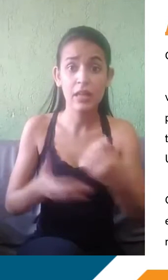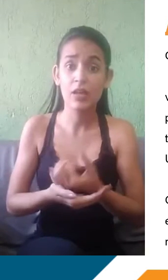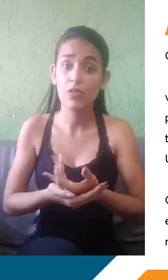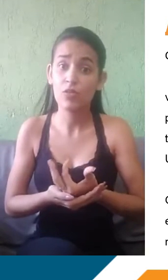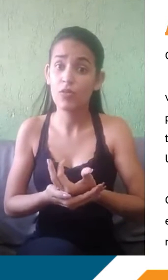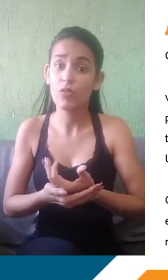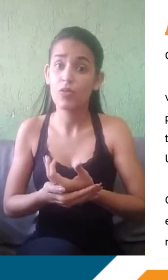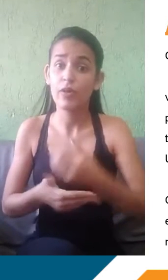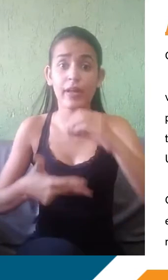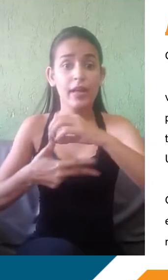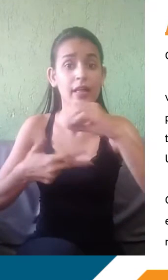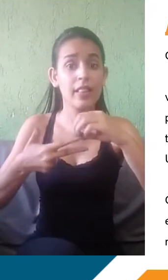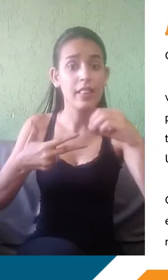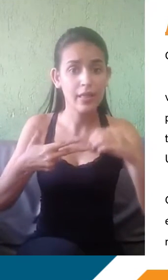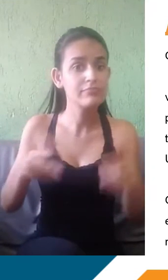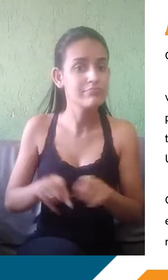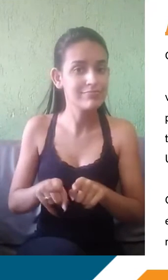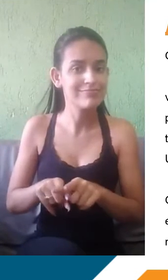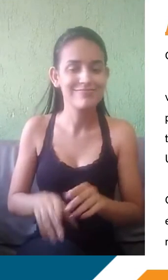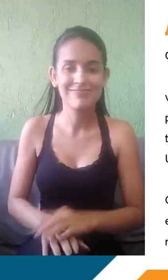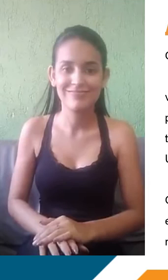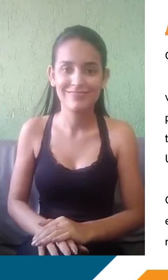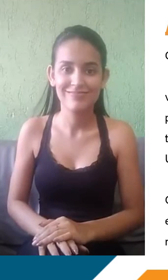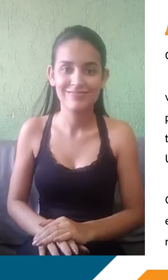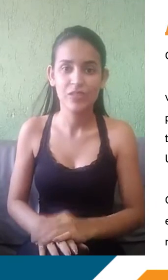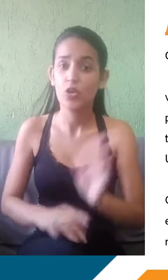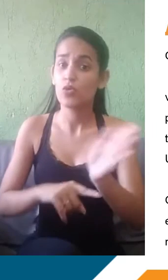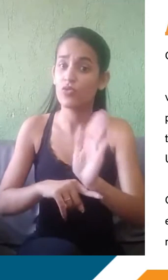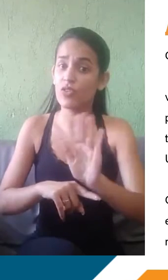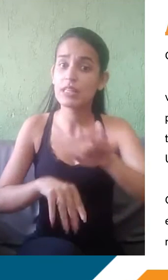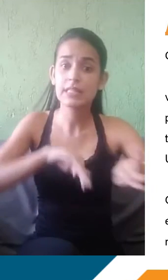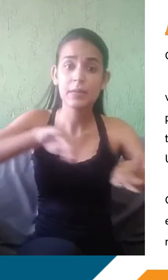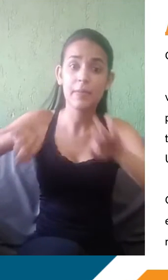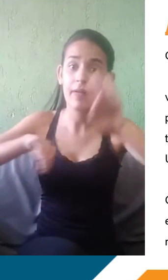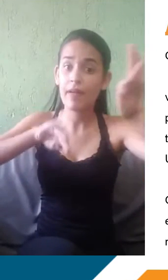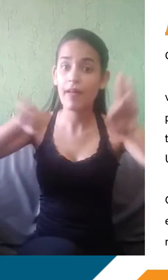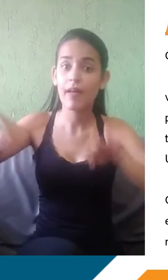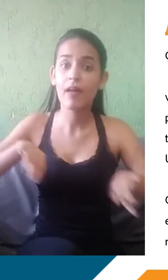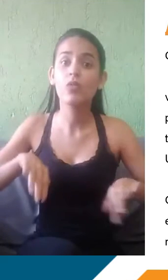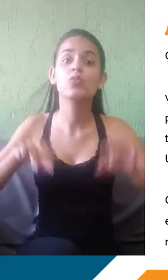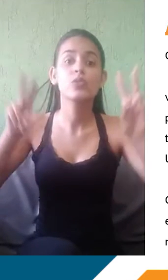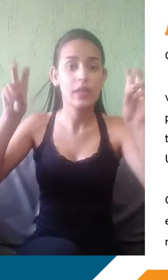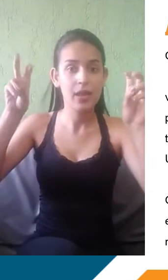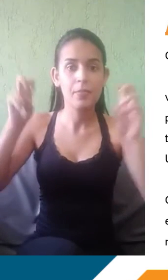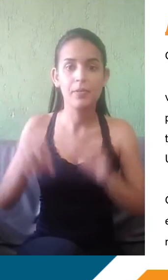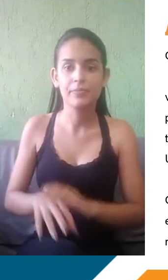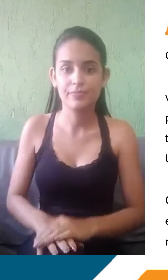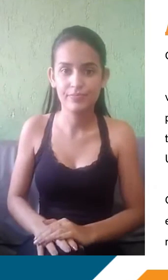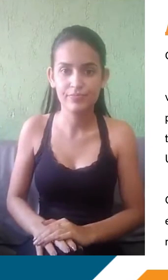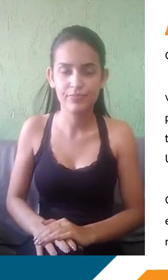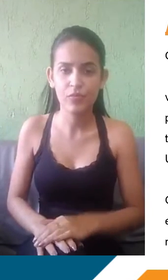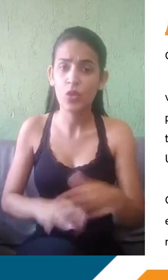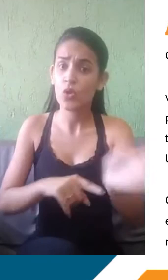UERJ e ENEM. Os vídeos estão organizados por conteúdo. Uma observação: durante a apresentação,